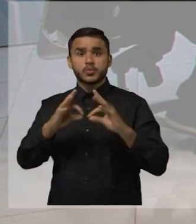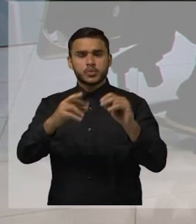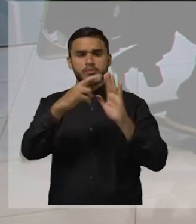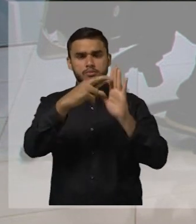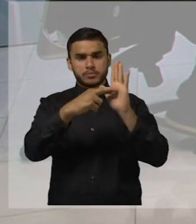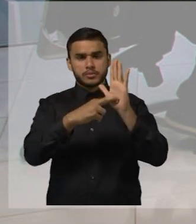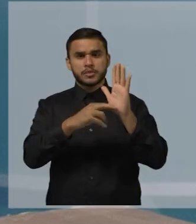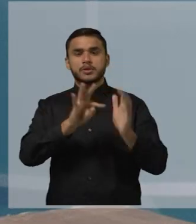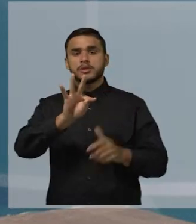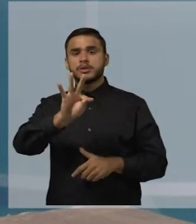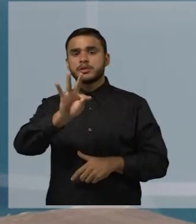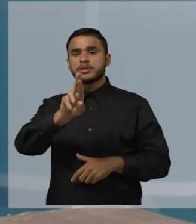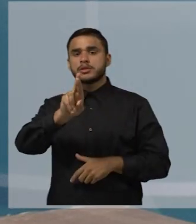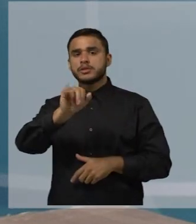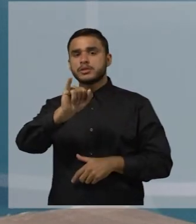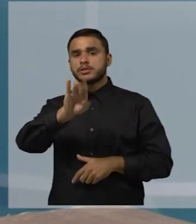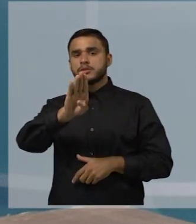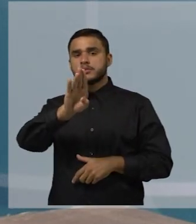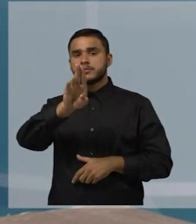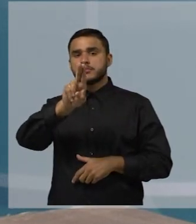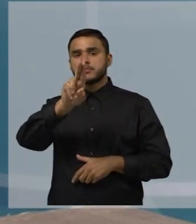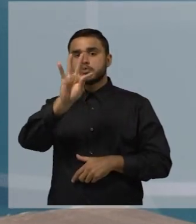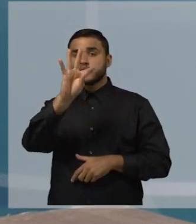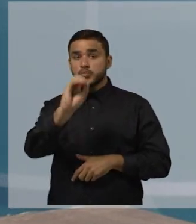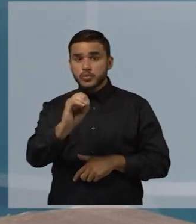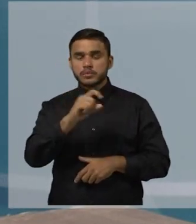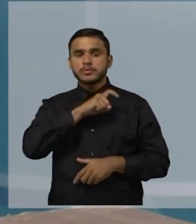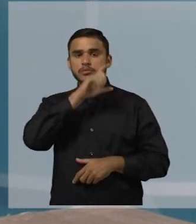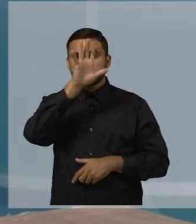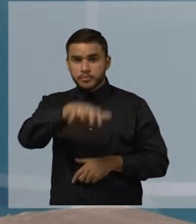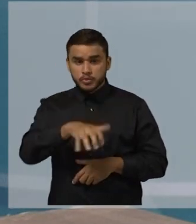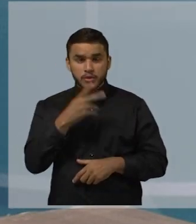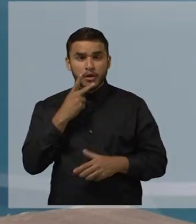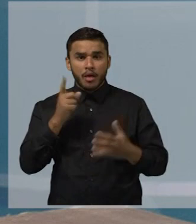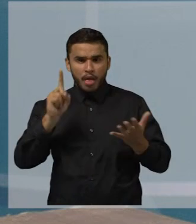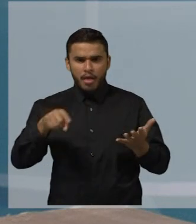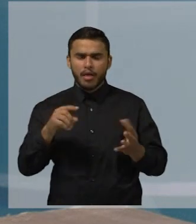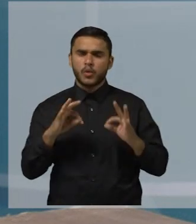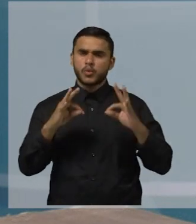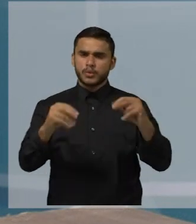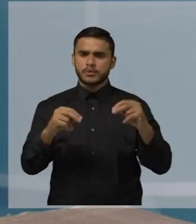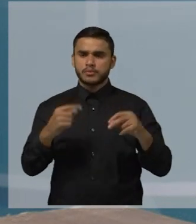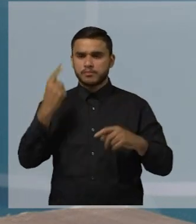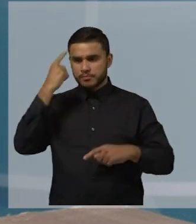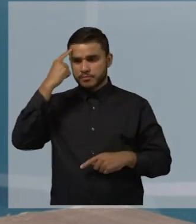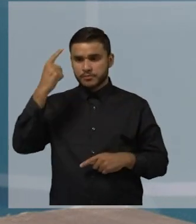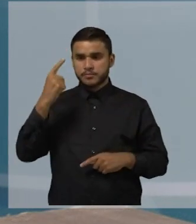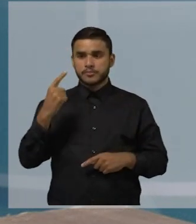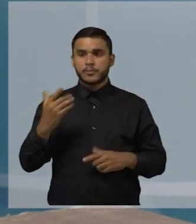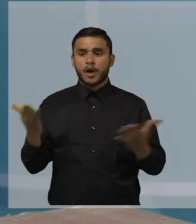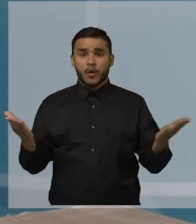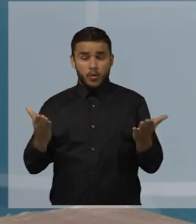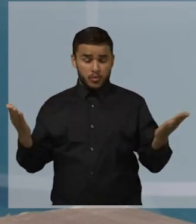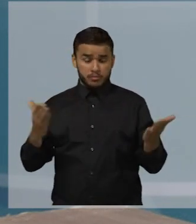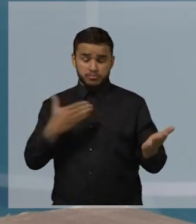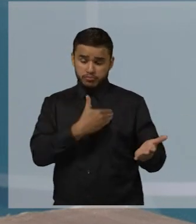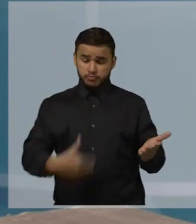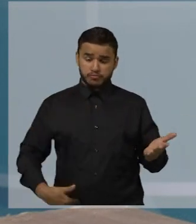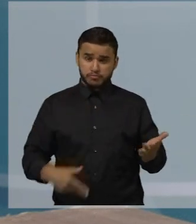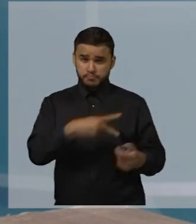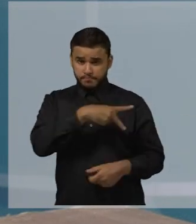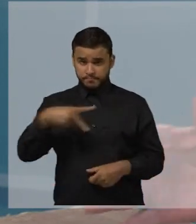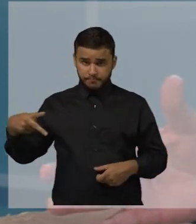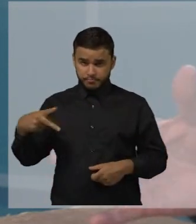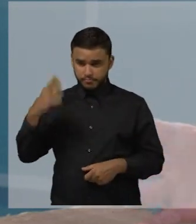reforma tributária que estão tramitando hoje, inclusive já de acordo com as ideias que o novo governo tem